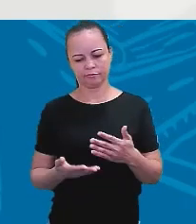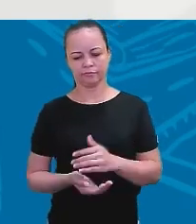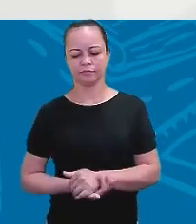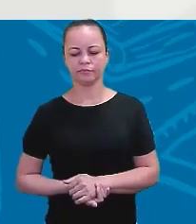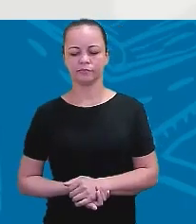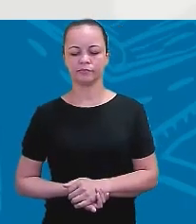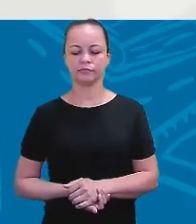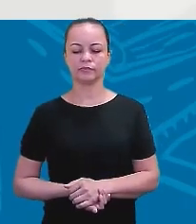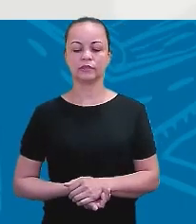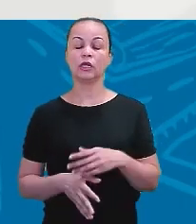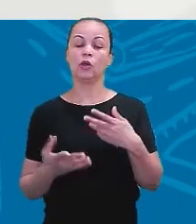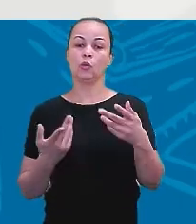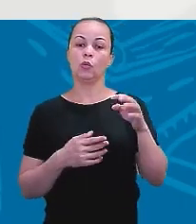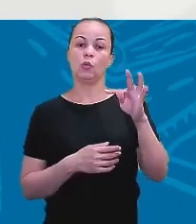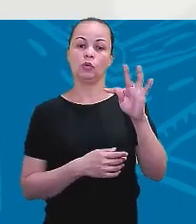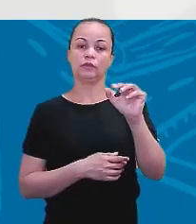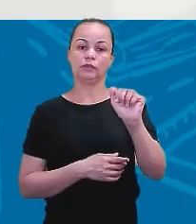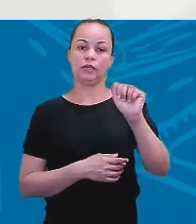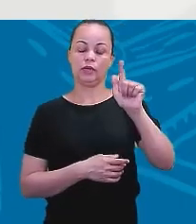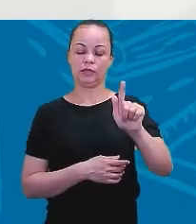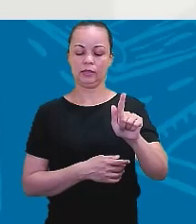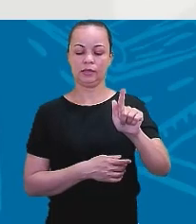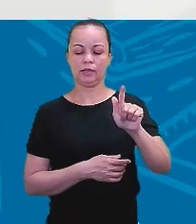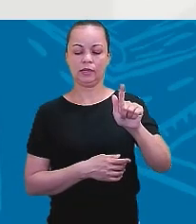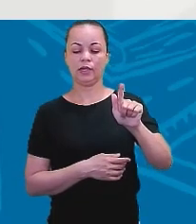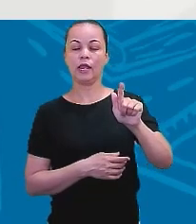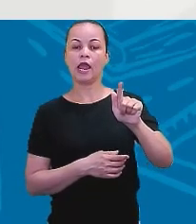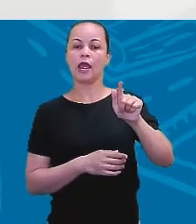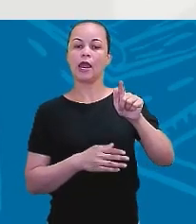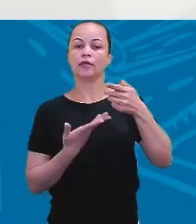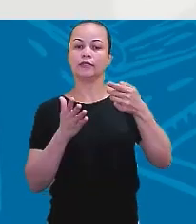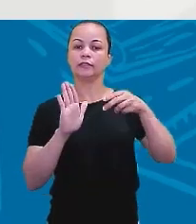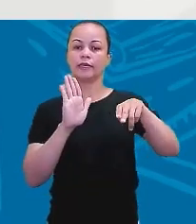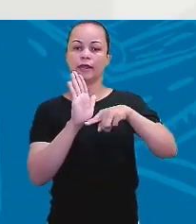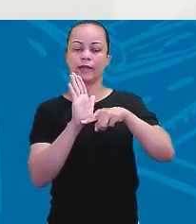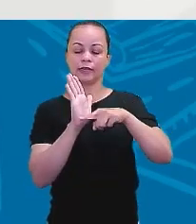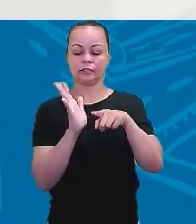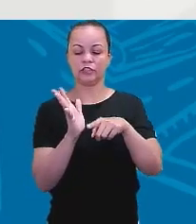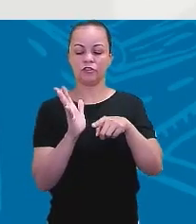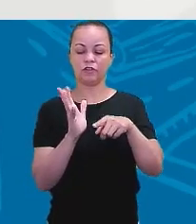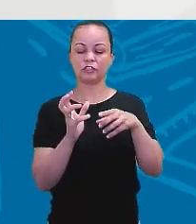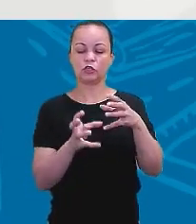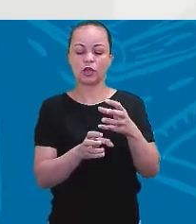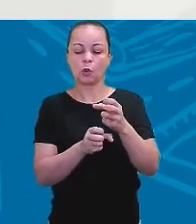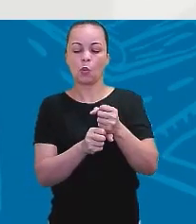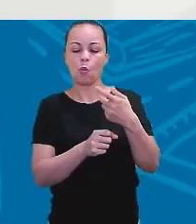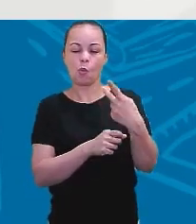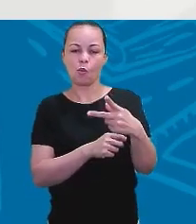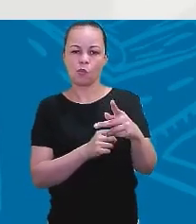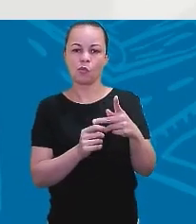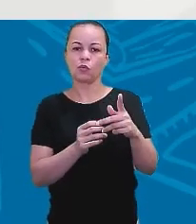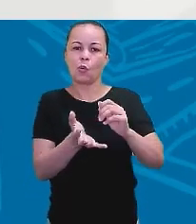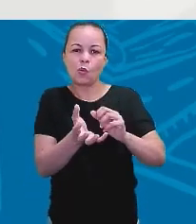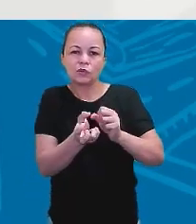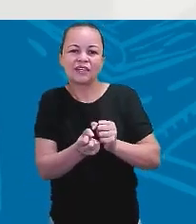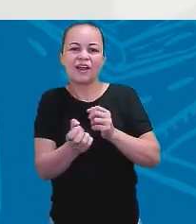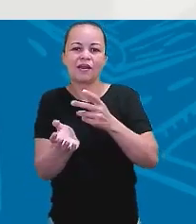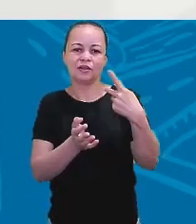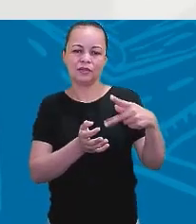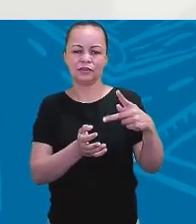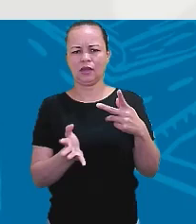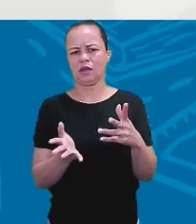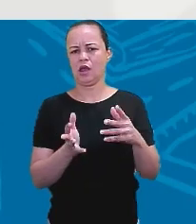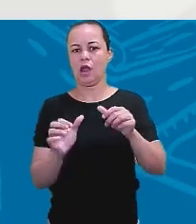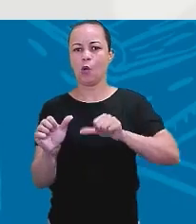A tag negativa só admite a forma negativa contraída, tá? Contraída.